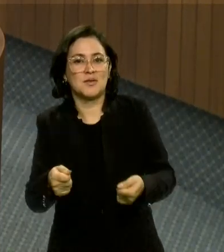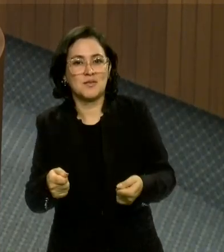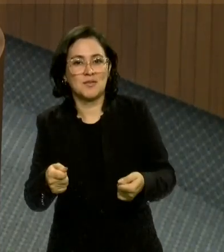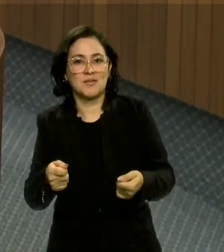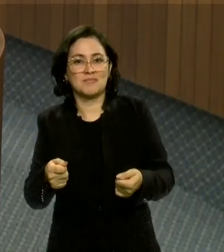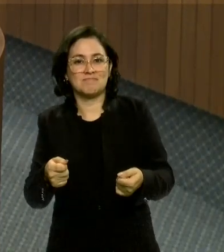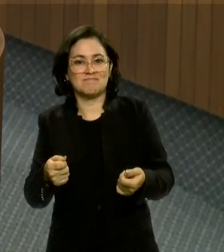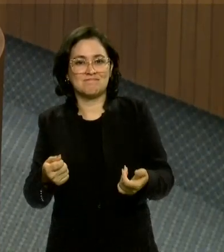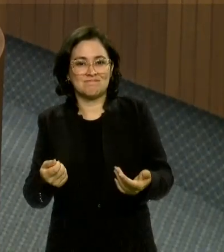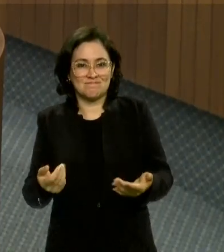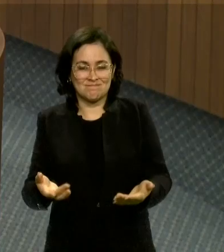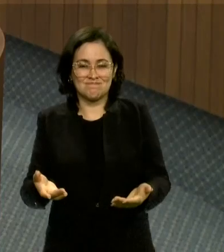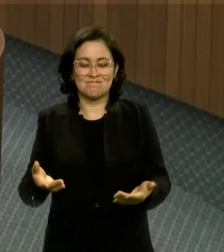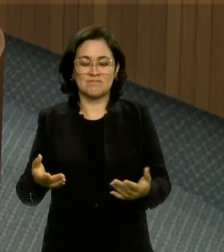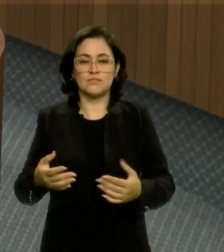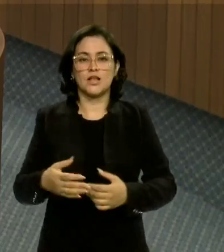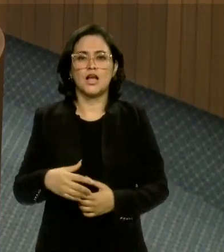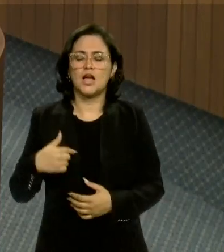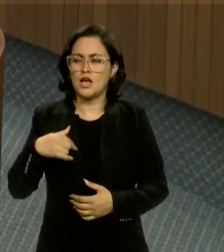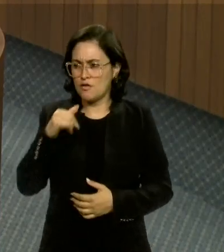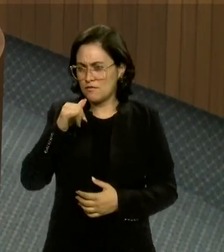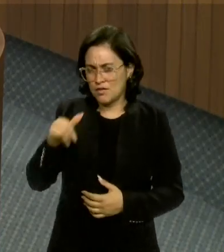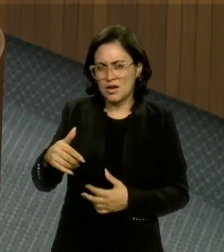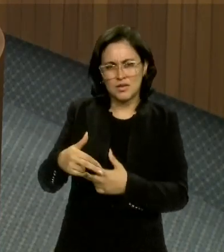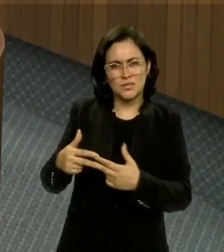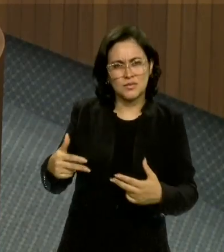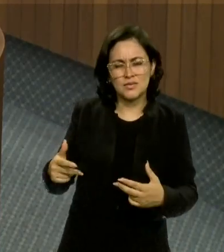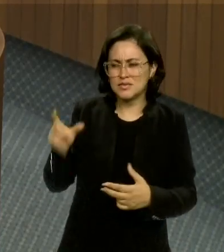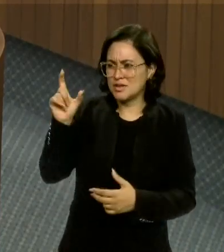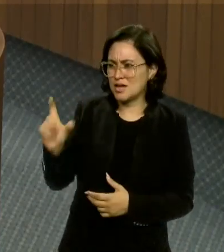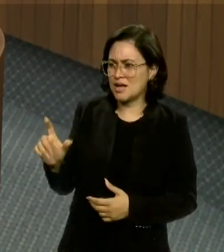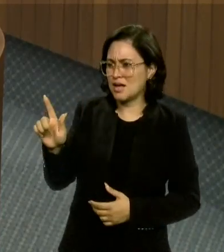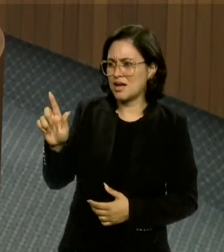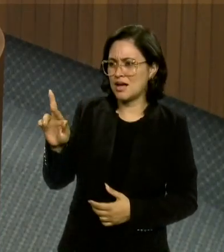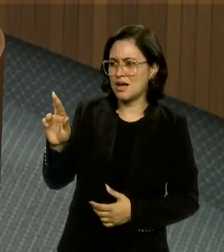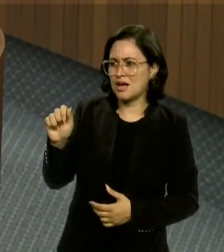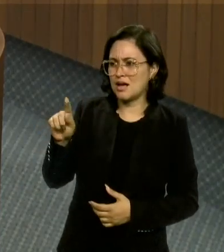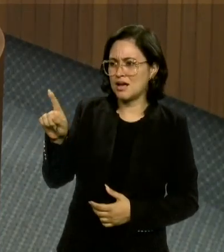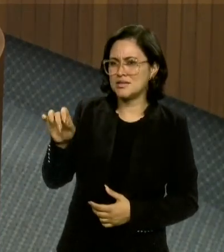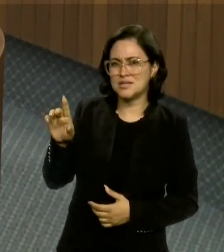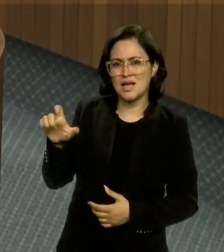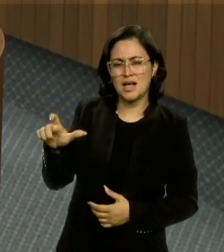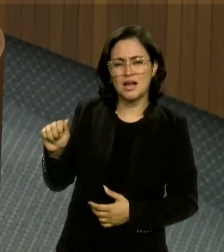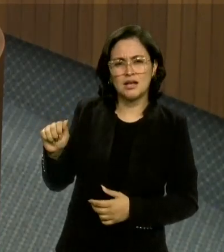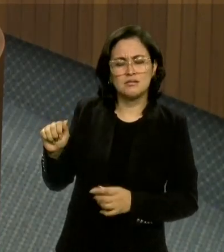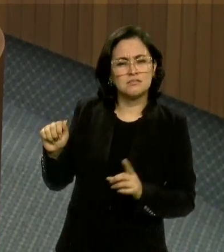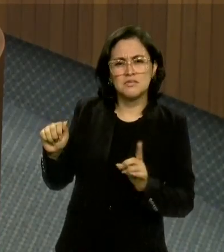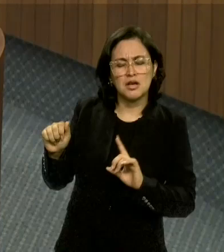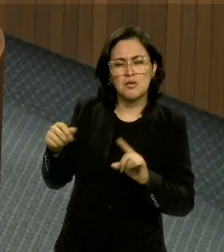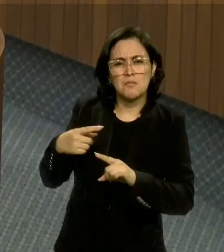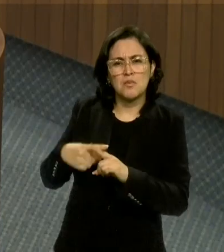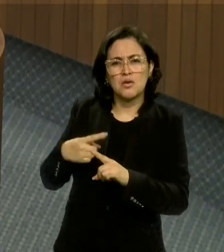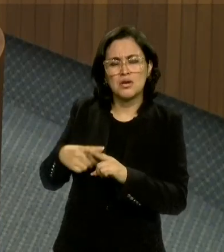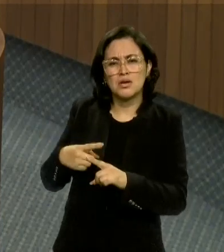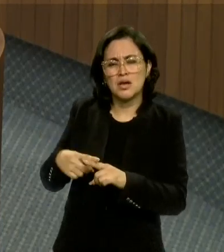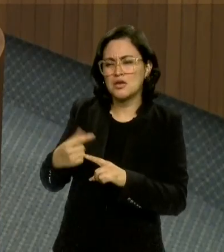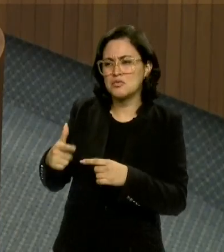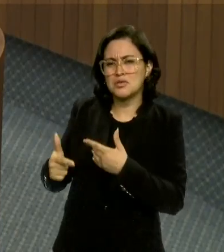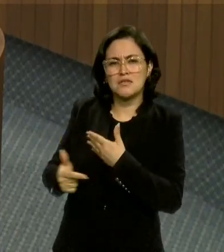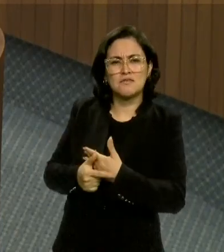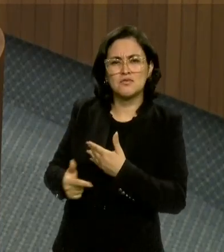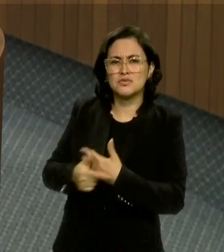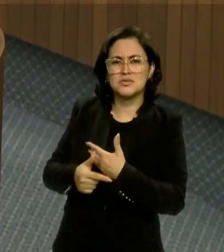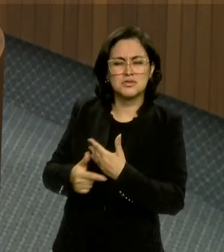porque ela não está em função nenhuma pública. Alguma vez critiquei a Larissa Brandão? Não, porque ela não é titular de